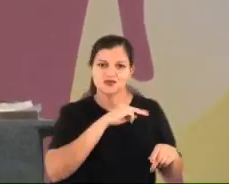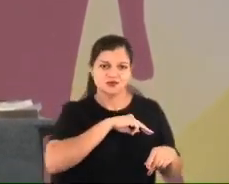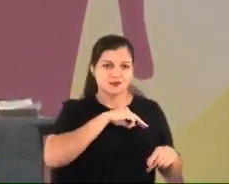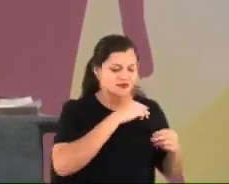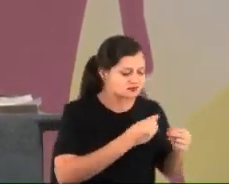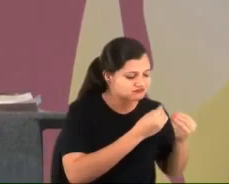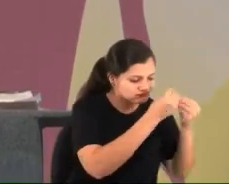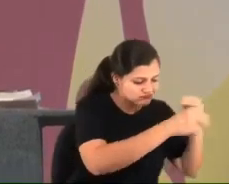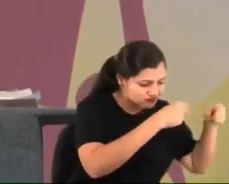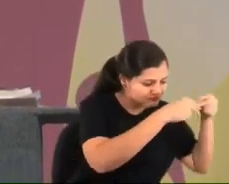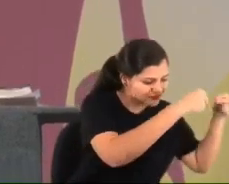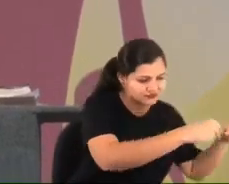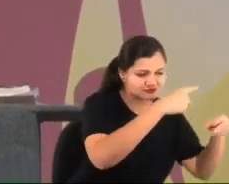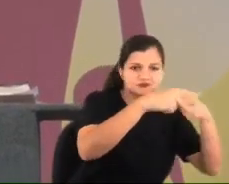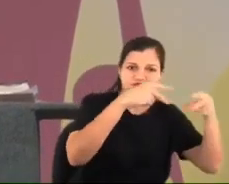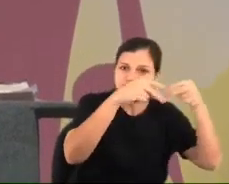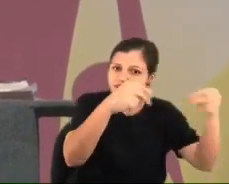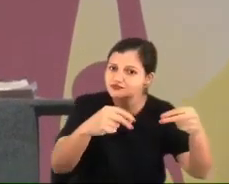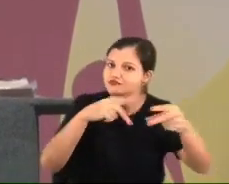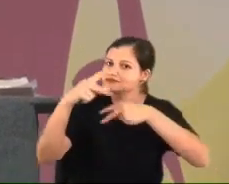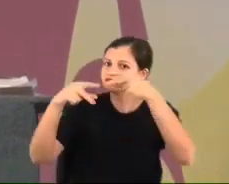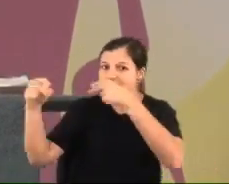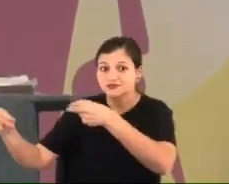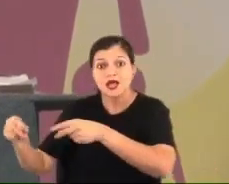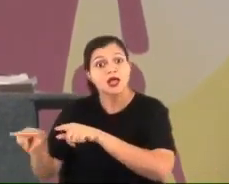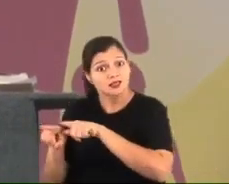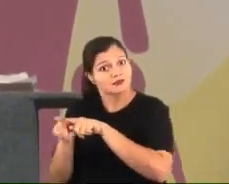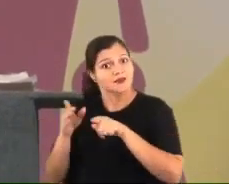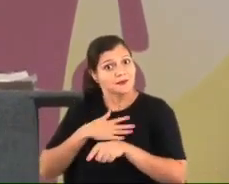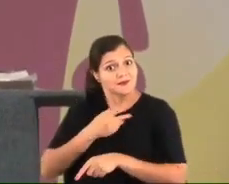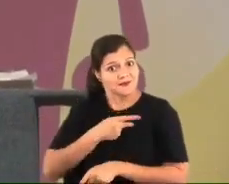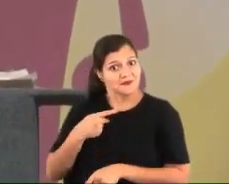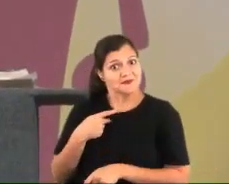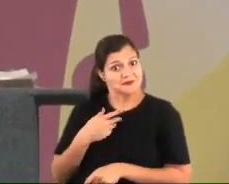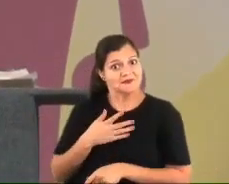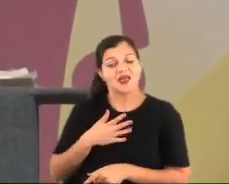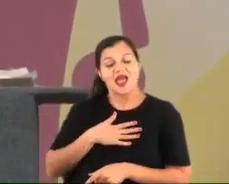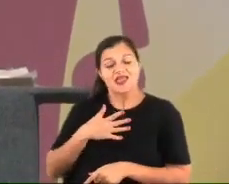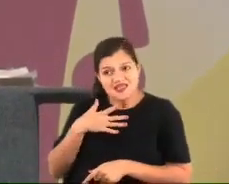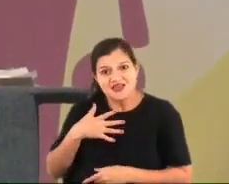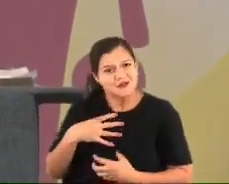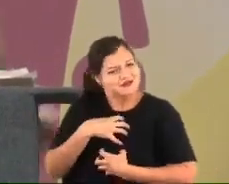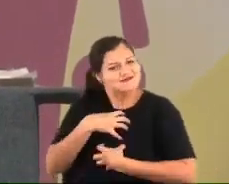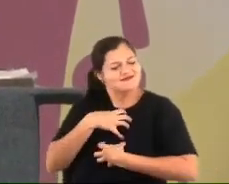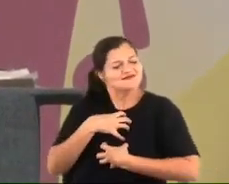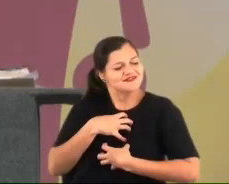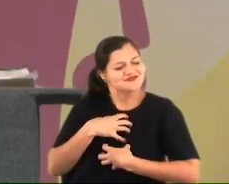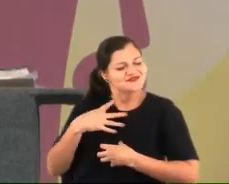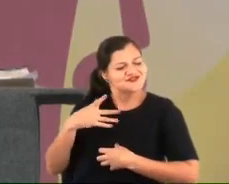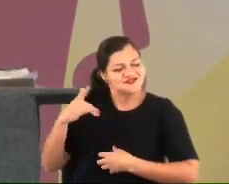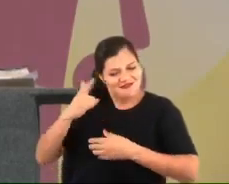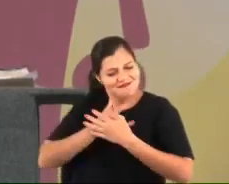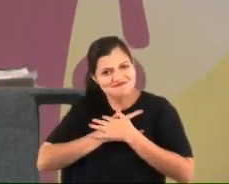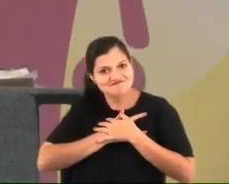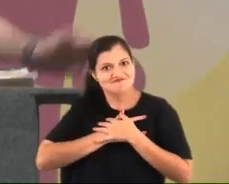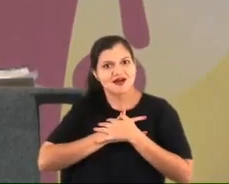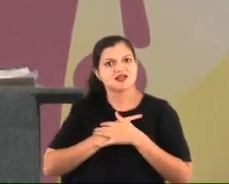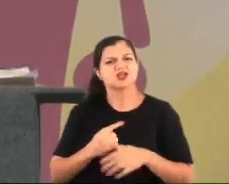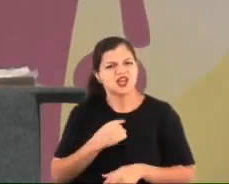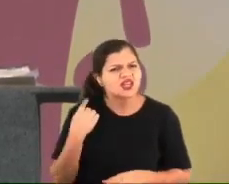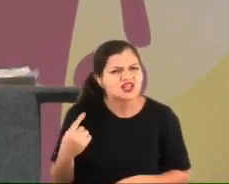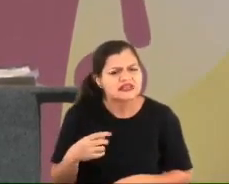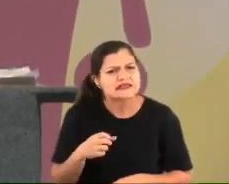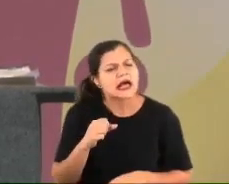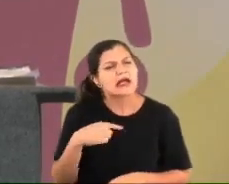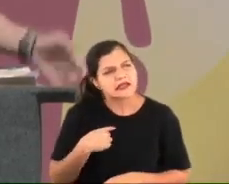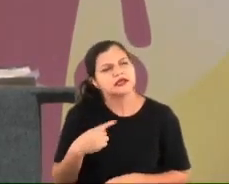né? E eu me senti cuidado, eu me senti amado, e eu pergunto, a gente está fazendo isso uns pelos outros, a gente está cuidando uns